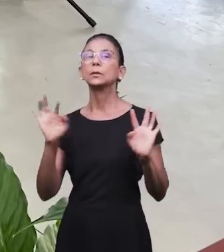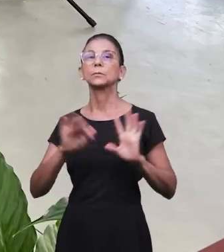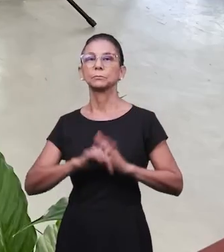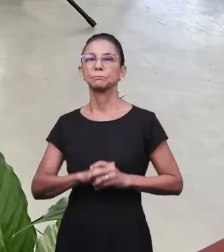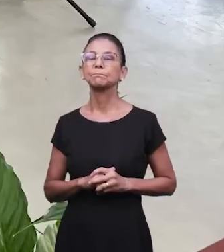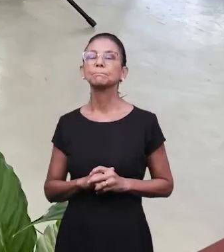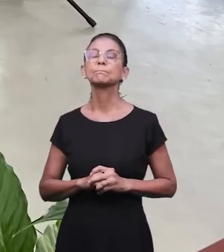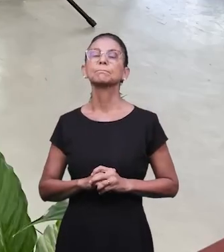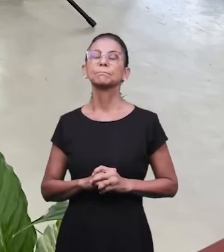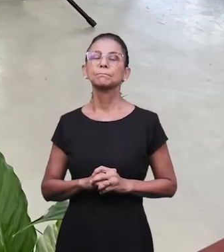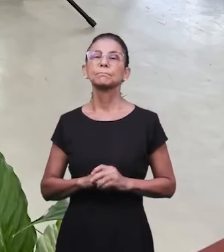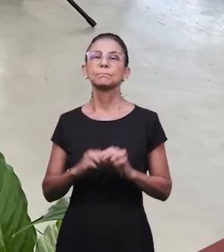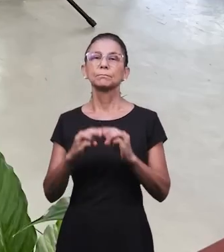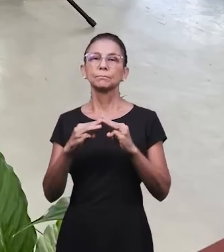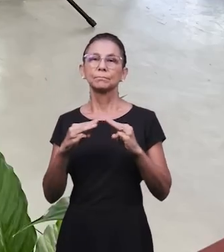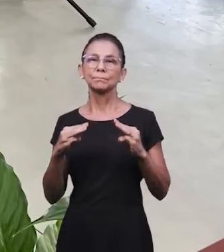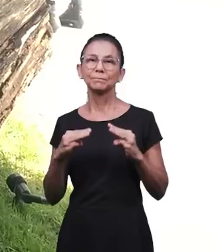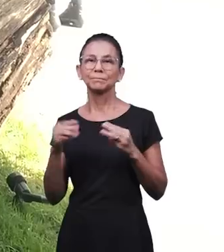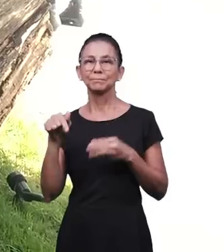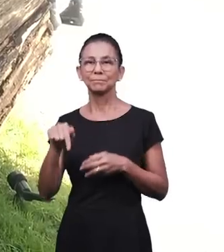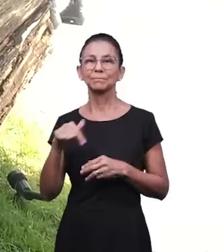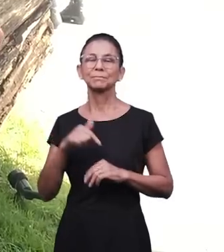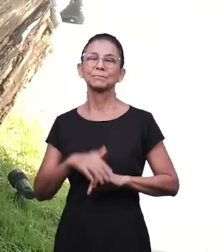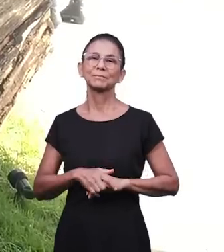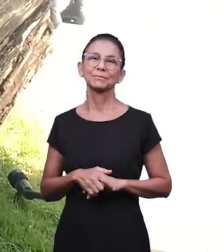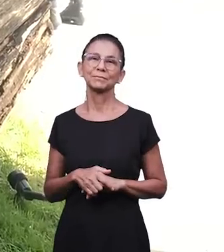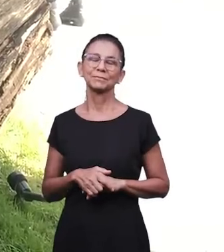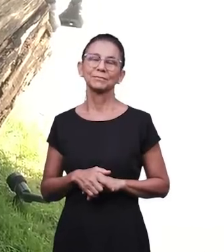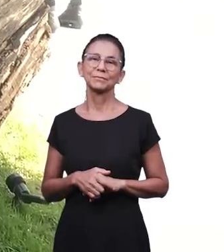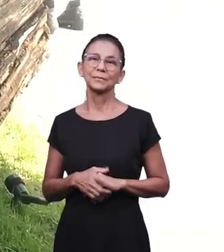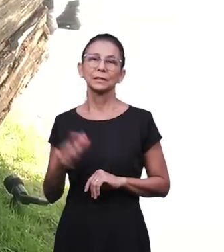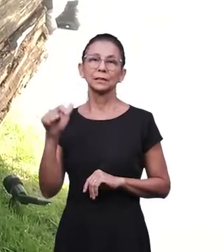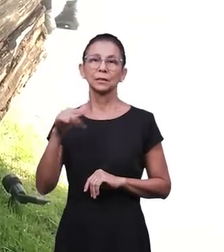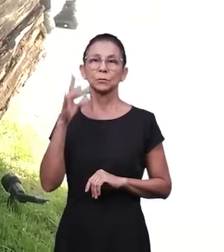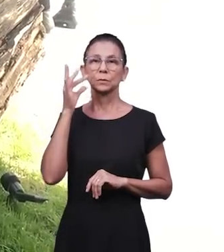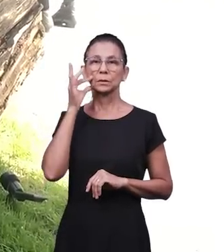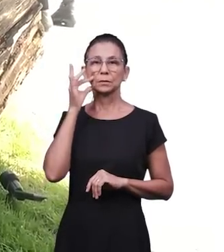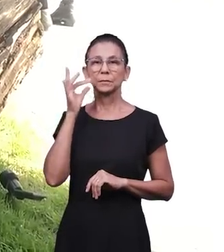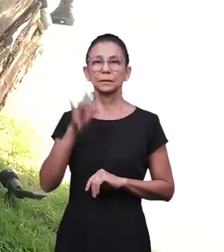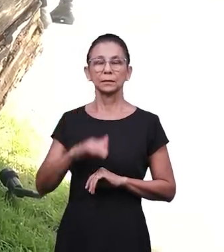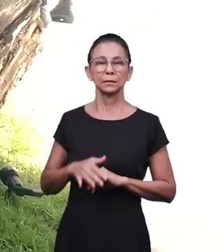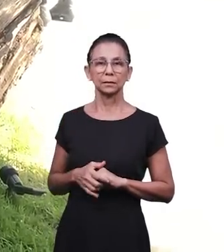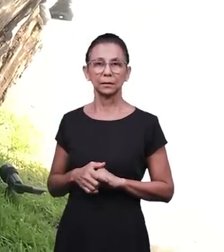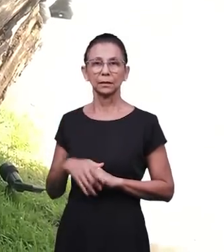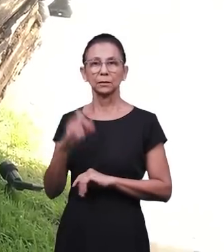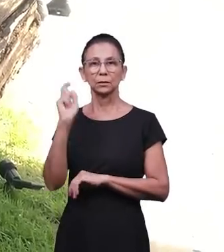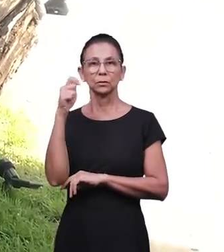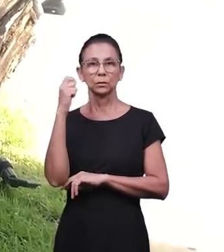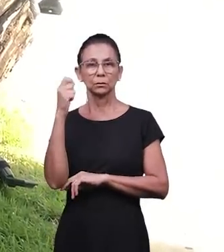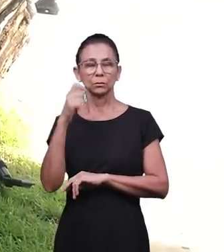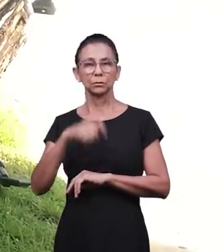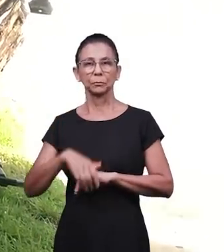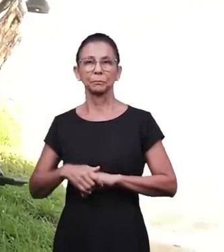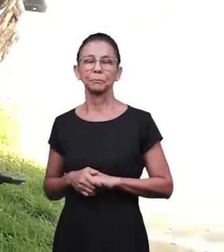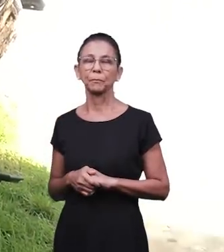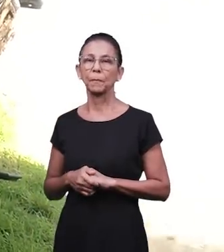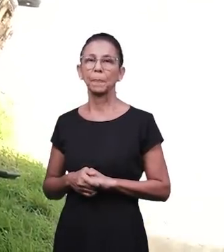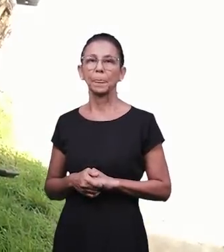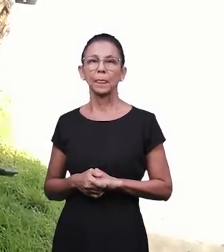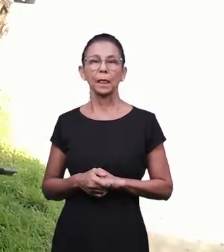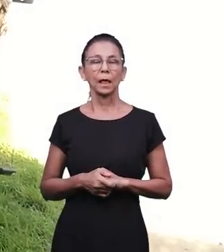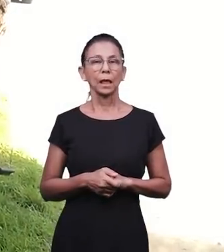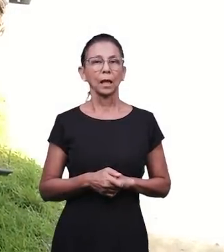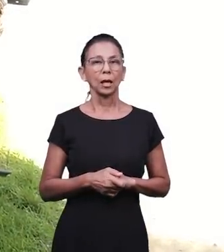ele viu e viveu no Manaim de Porto Alegre. Nós estamos aqui no Manaim de Porto Alegre, no Rio Grande do Sul. Eu e o pastor